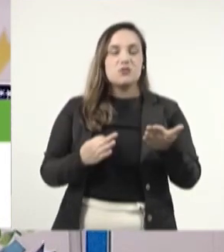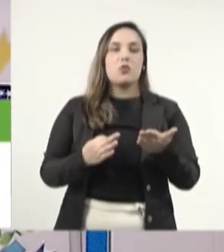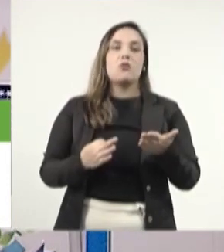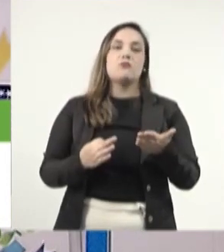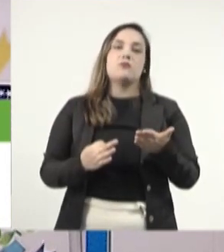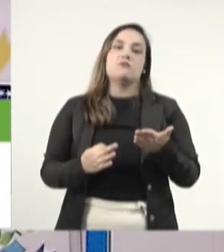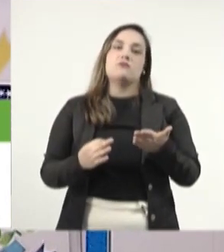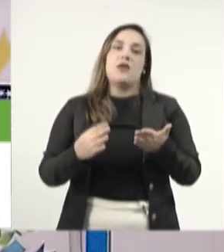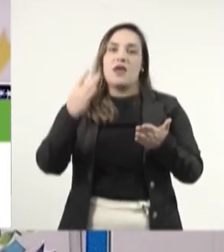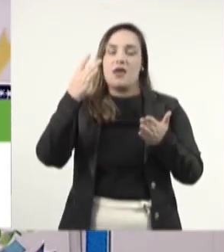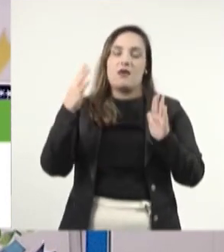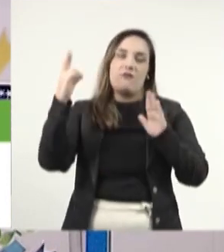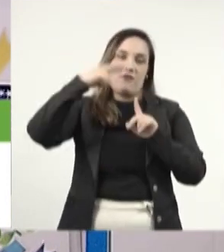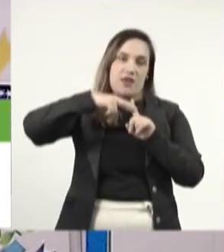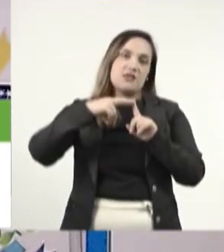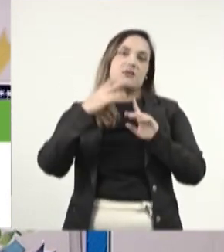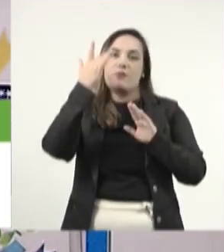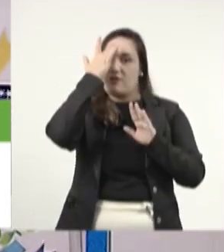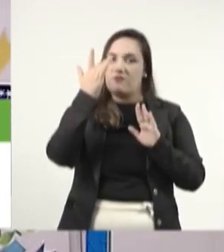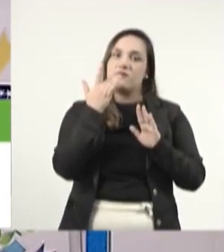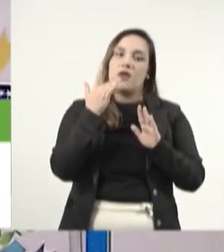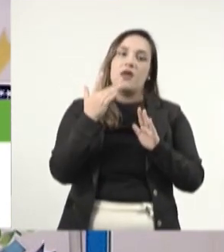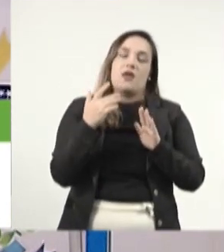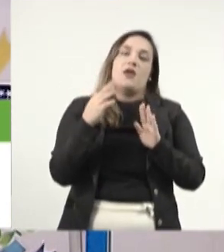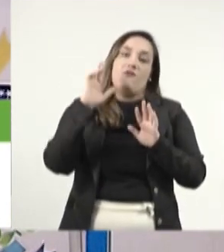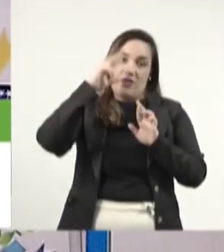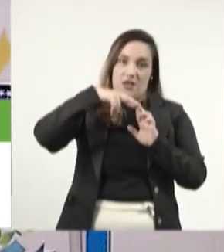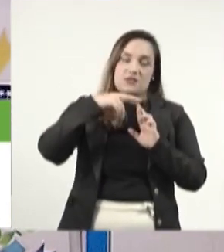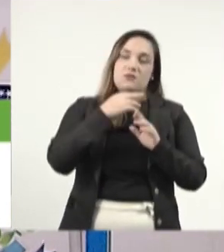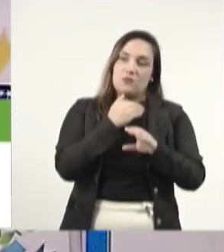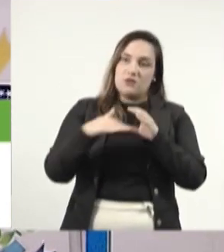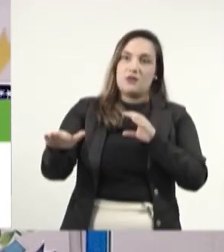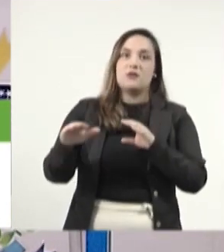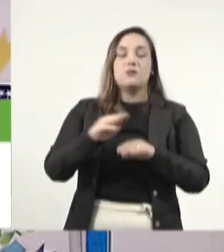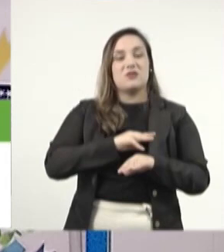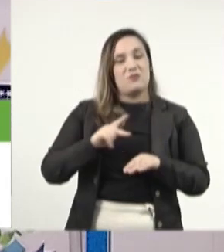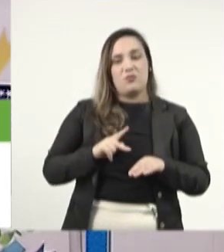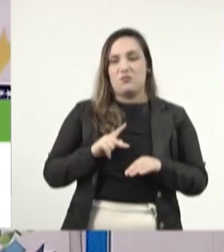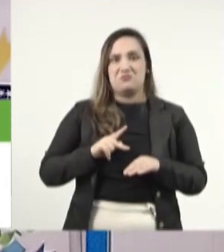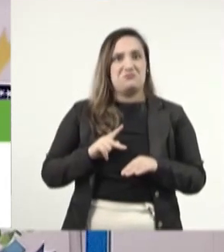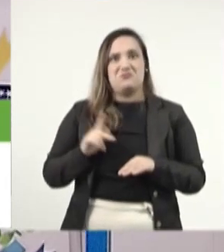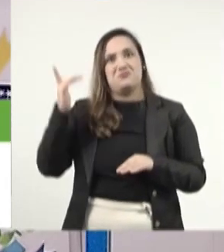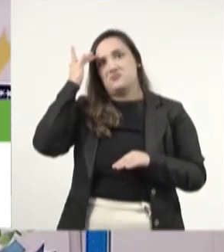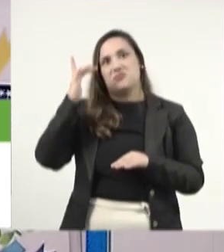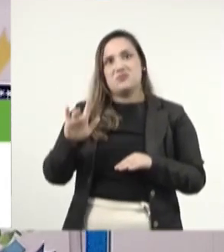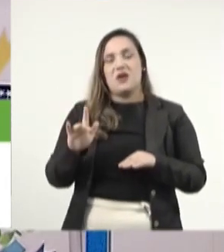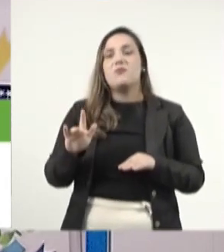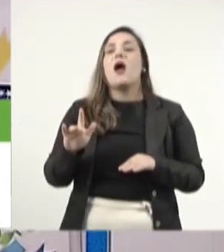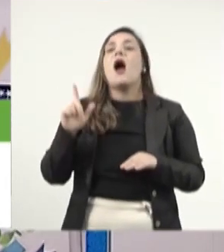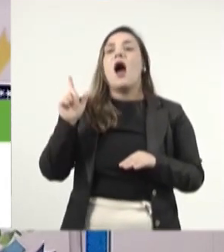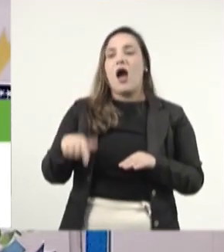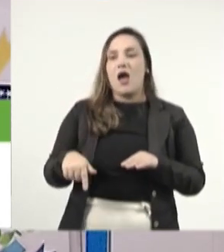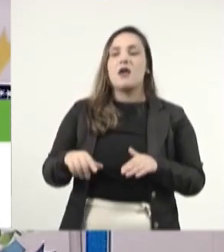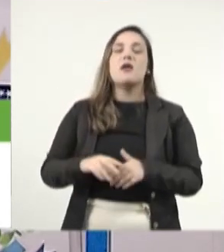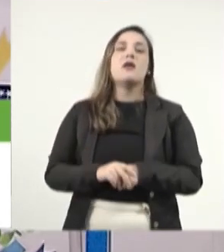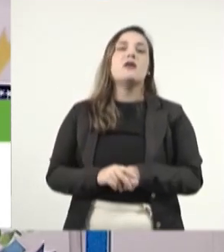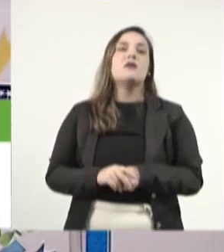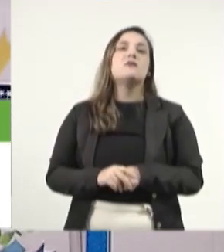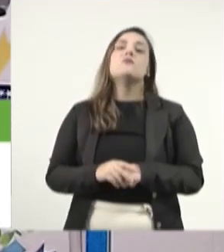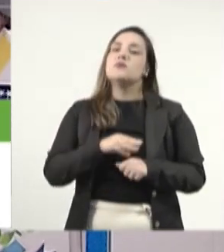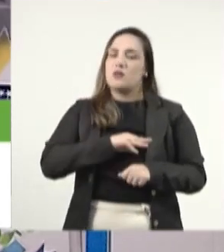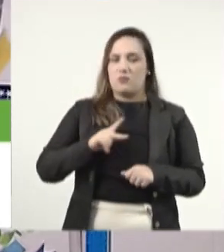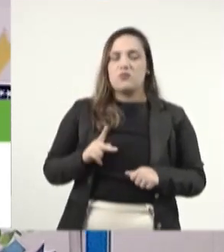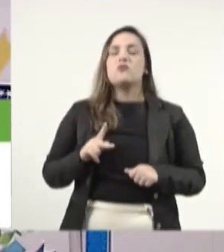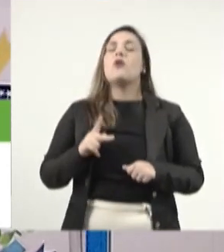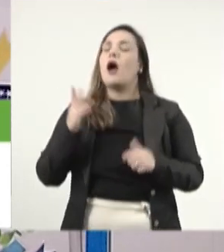Ministério Público Estadual. E também o Ministério Público Estadual foi consultado pelo gabinete do deputado, né, inclusive dando